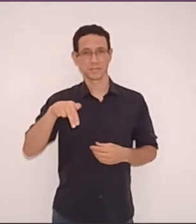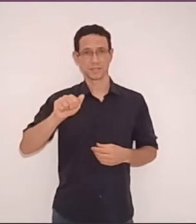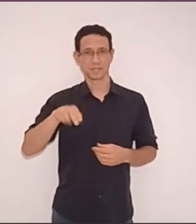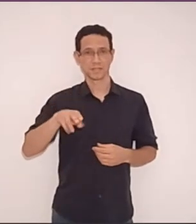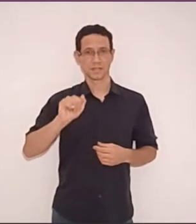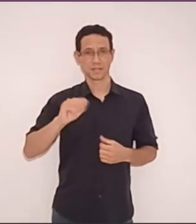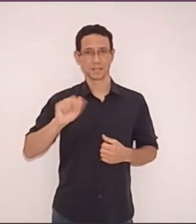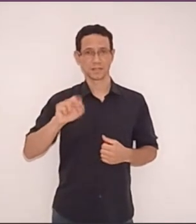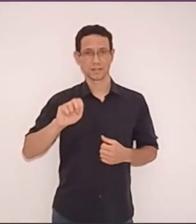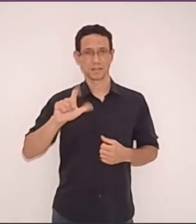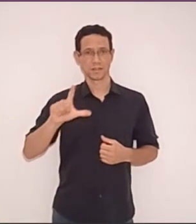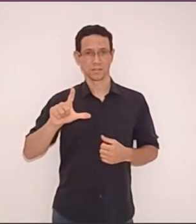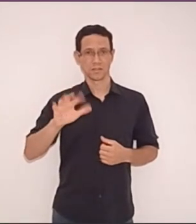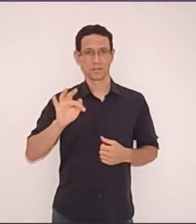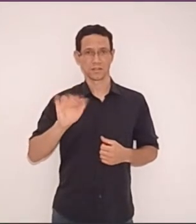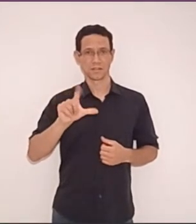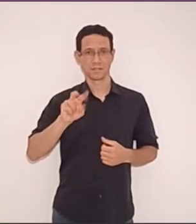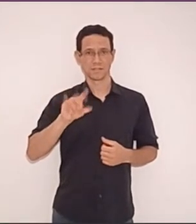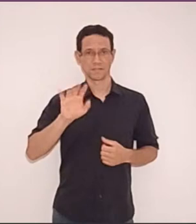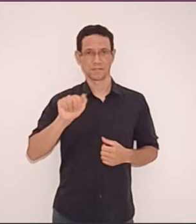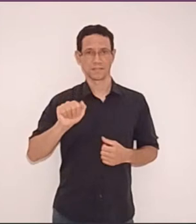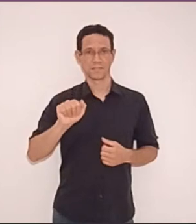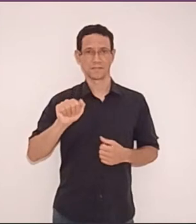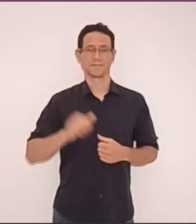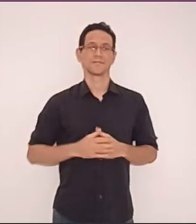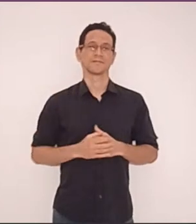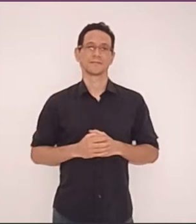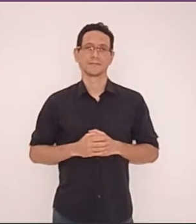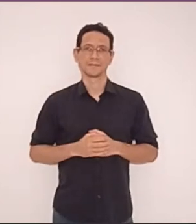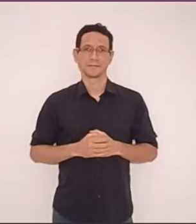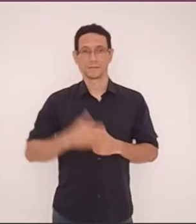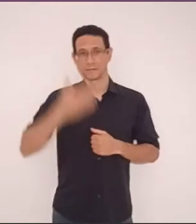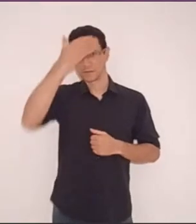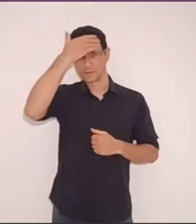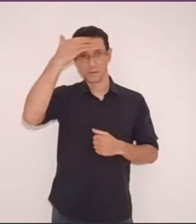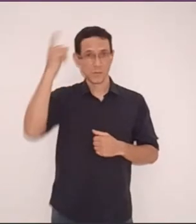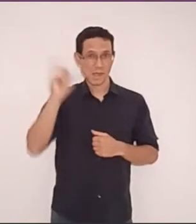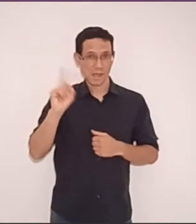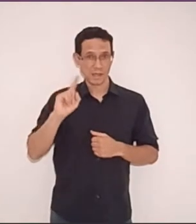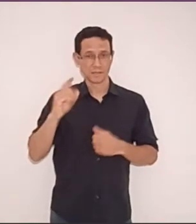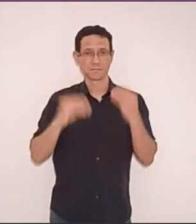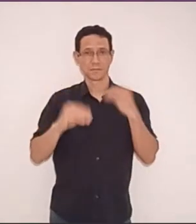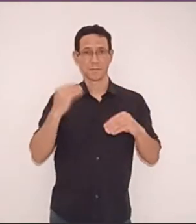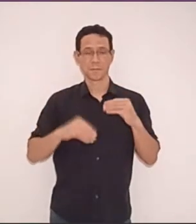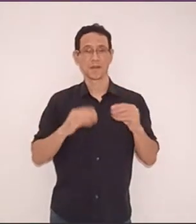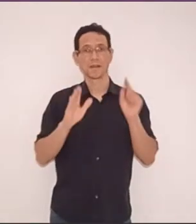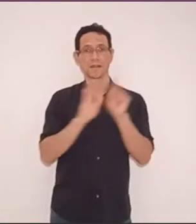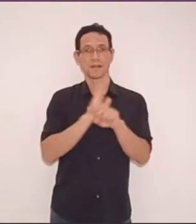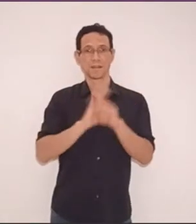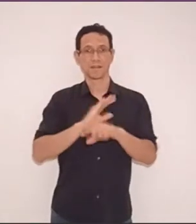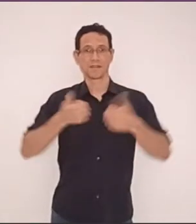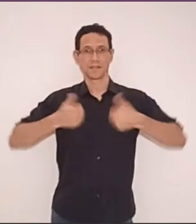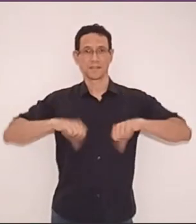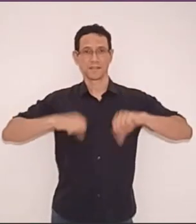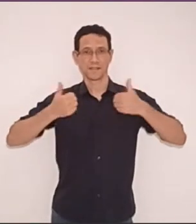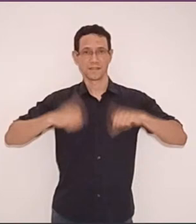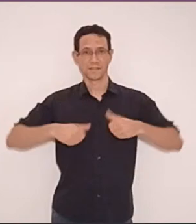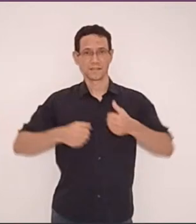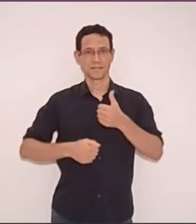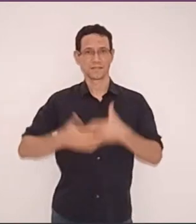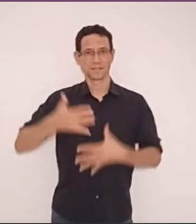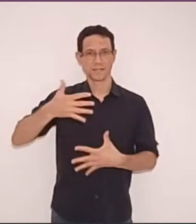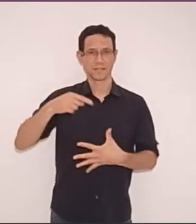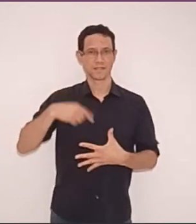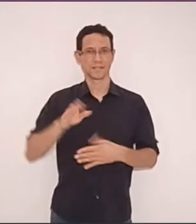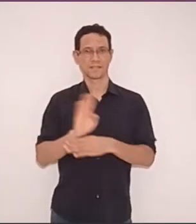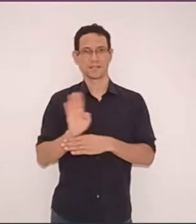sou caro murgel e Flávia trollando não se esqueçam de preencher o nosso questionário de avaliação que está na descrição